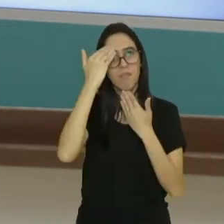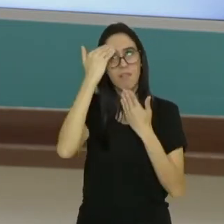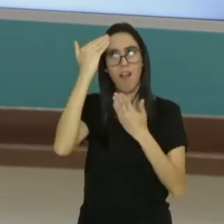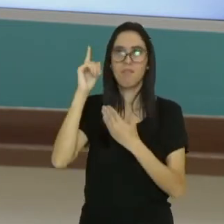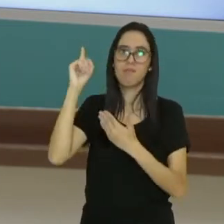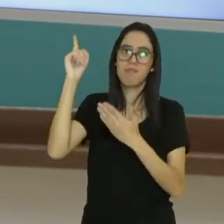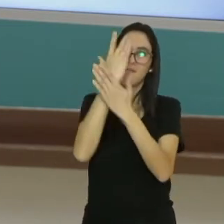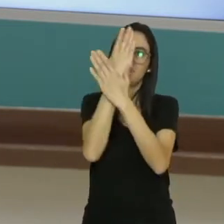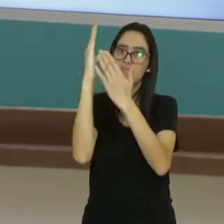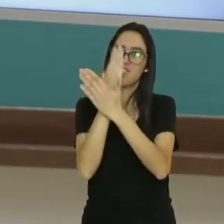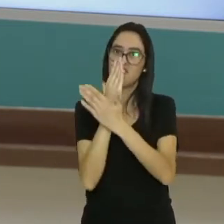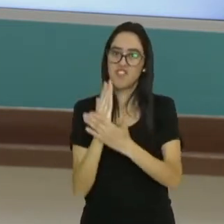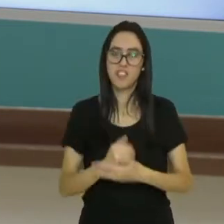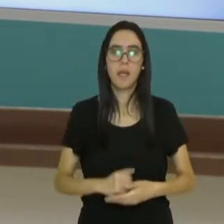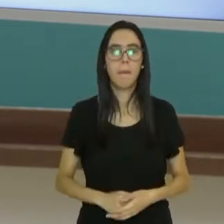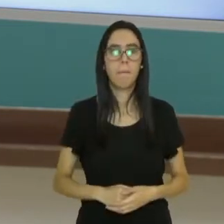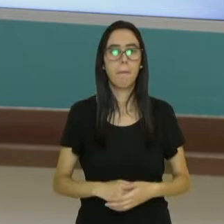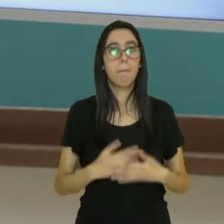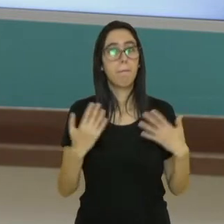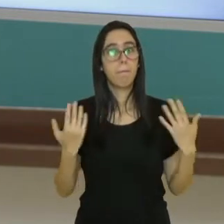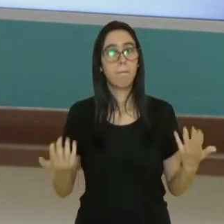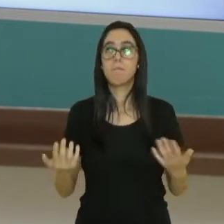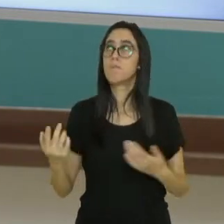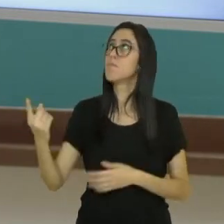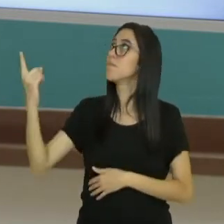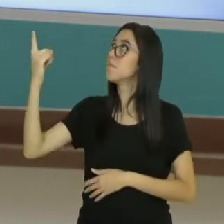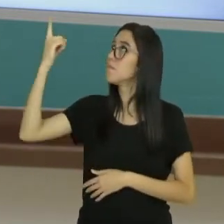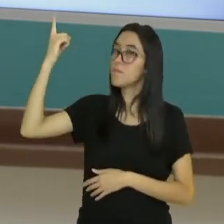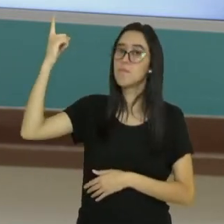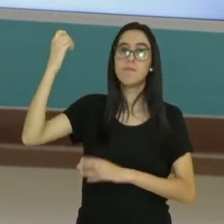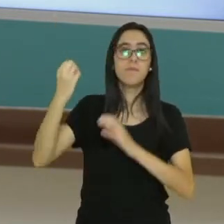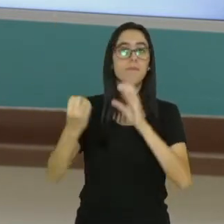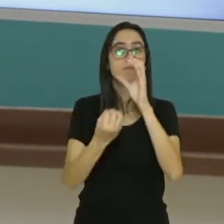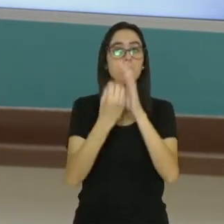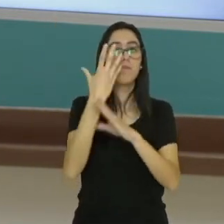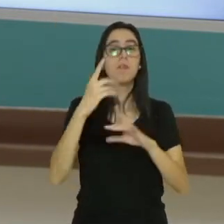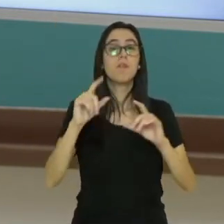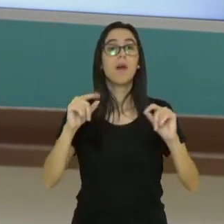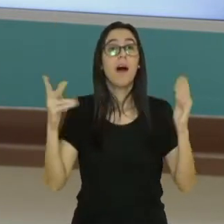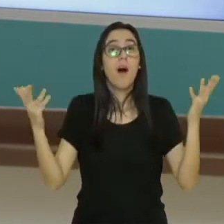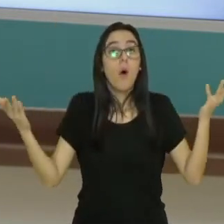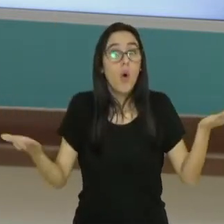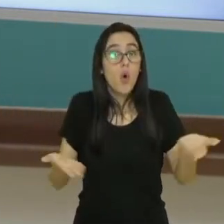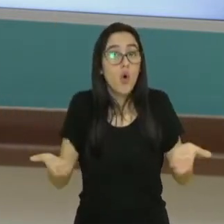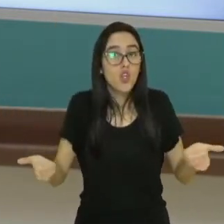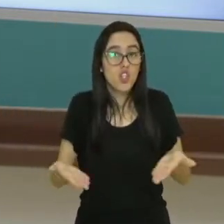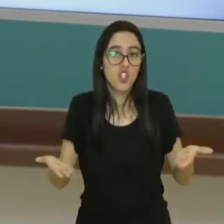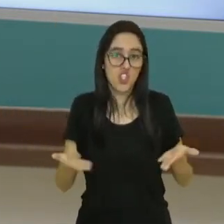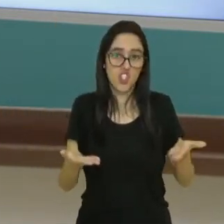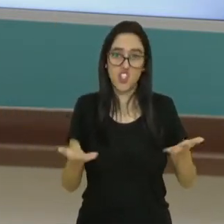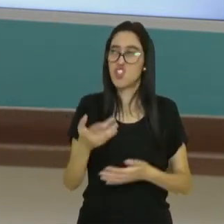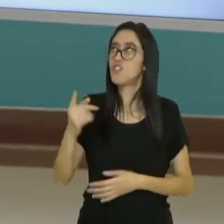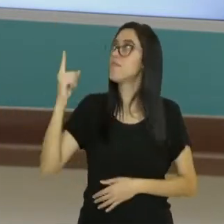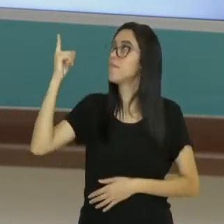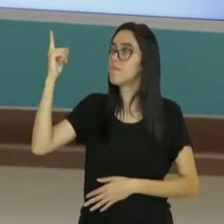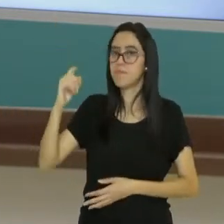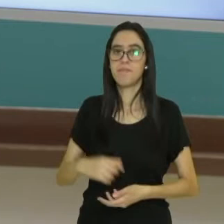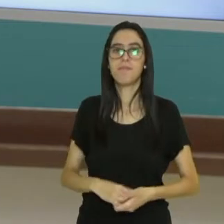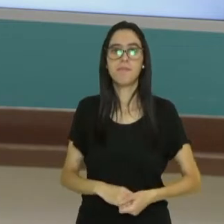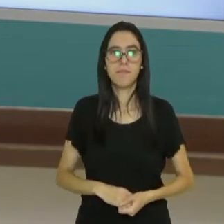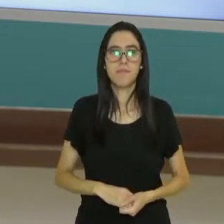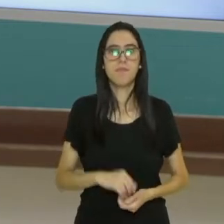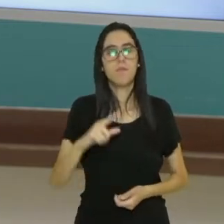ali. Aqui nós vamos ter a formação atual dos continentes. Então, de todo